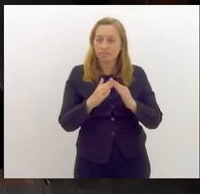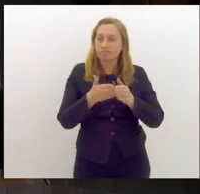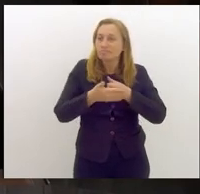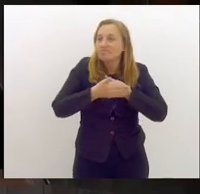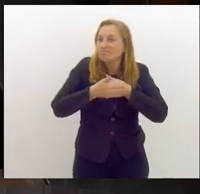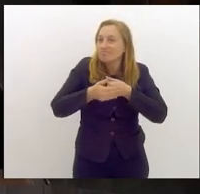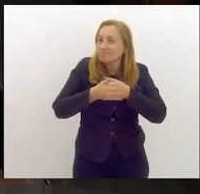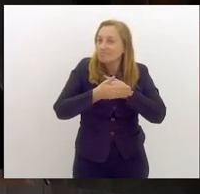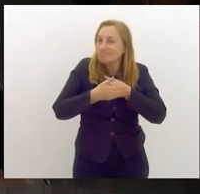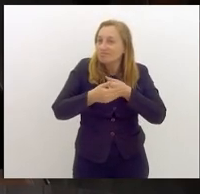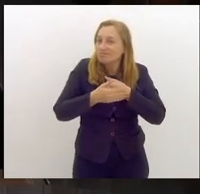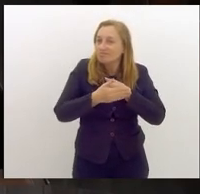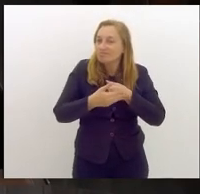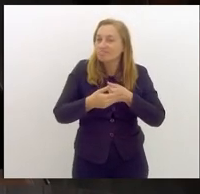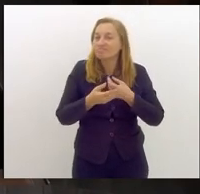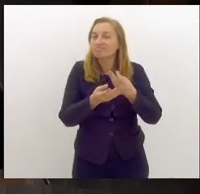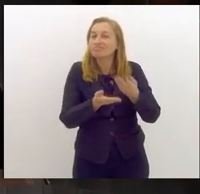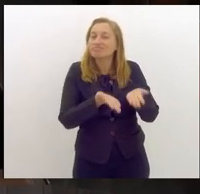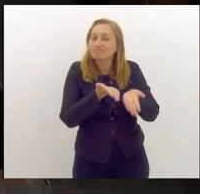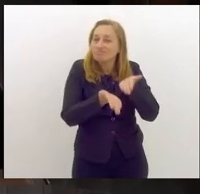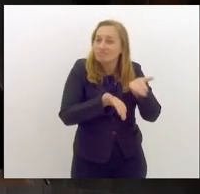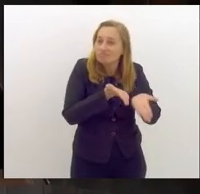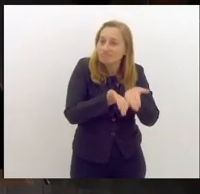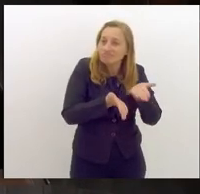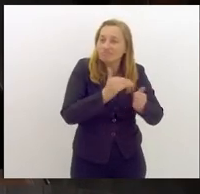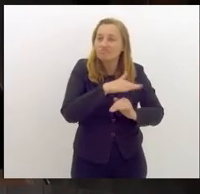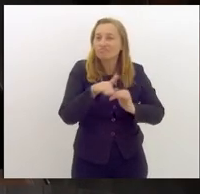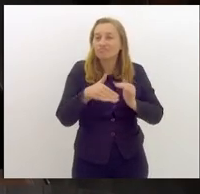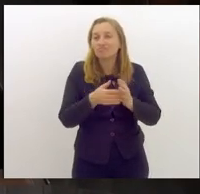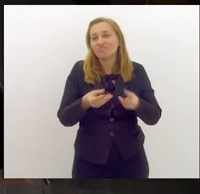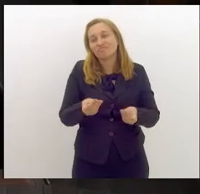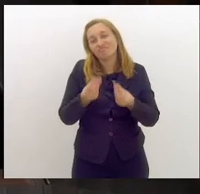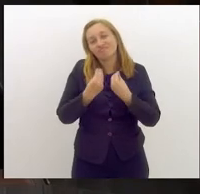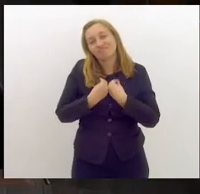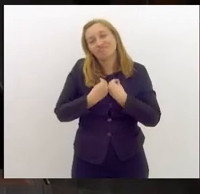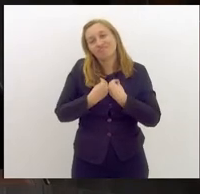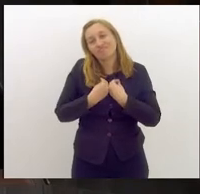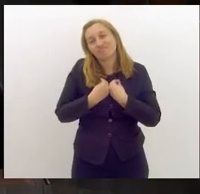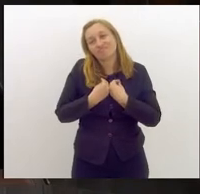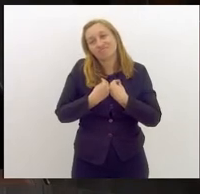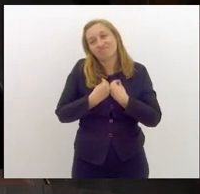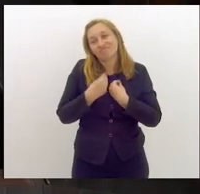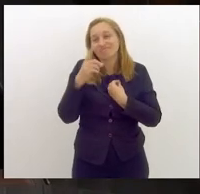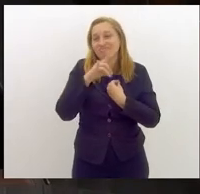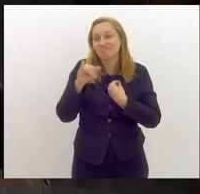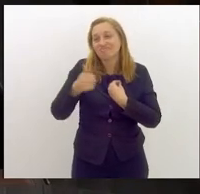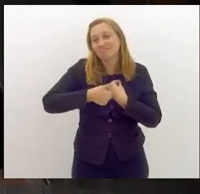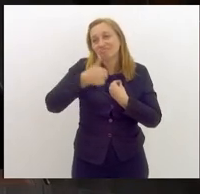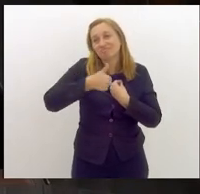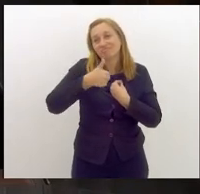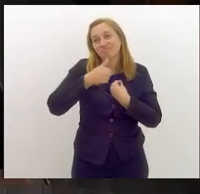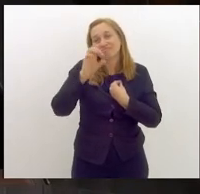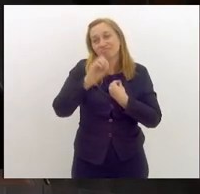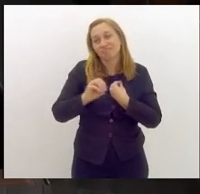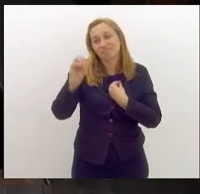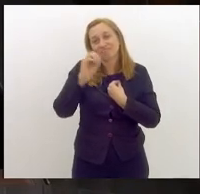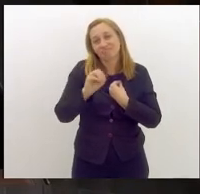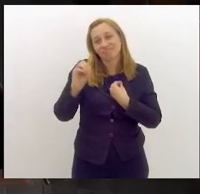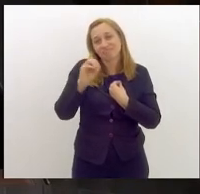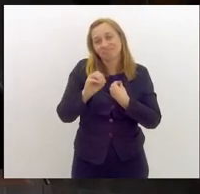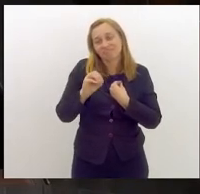carinho pelo tratamento que todos me deram desde do dia primeiro de outubro